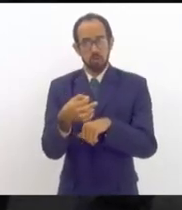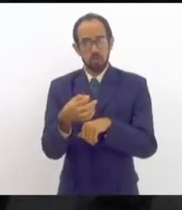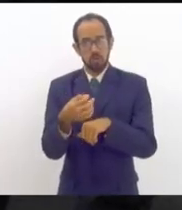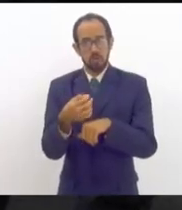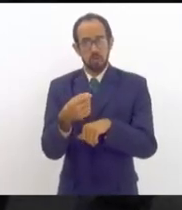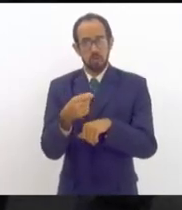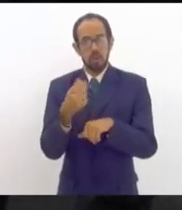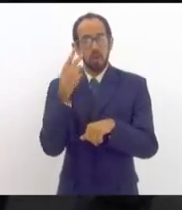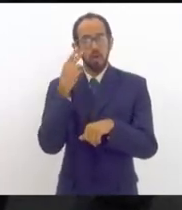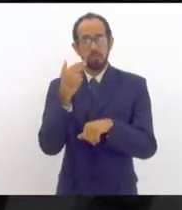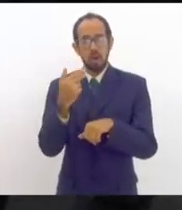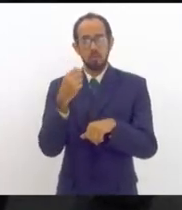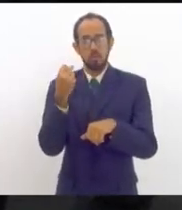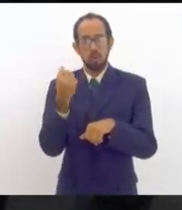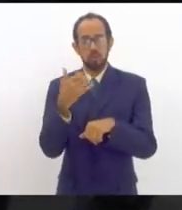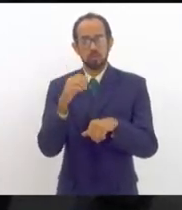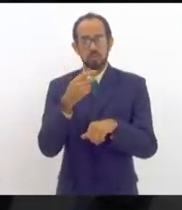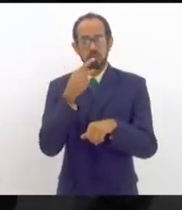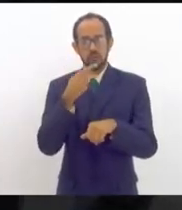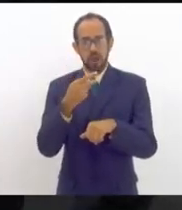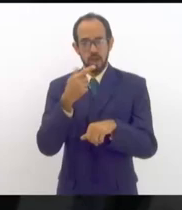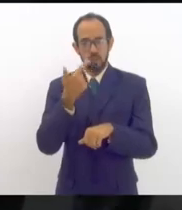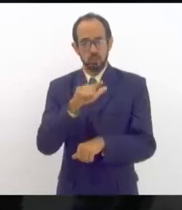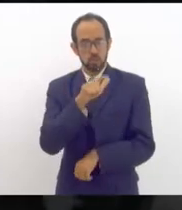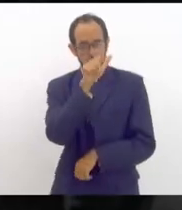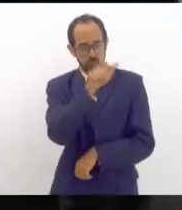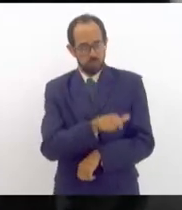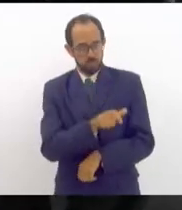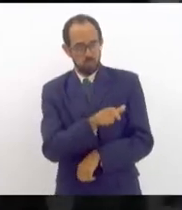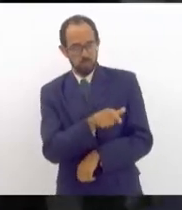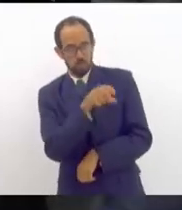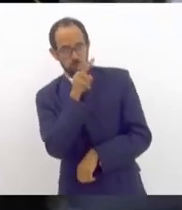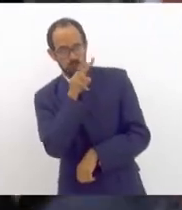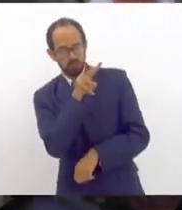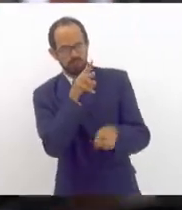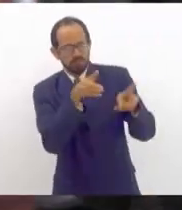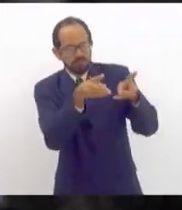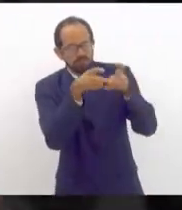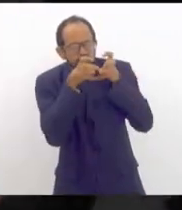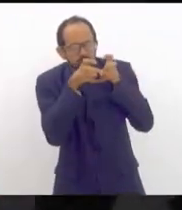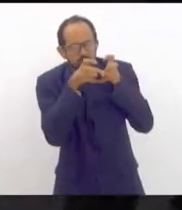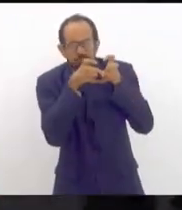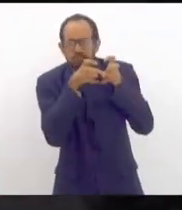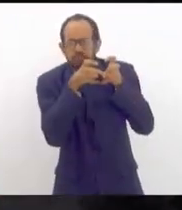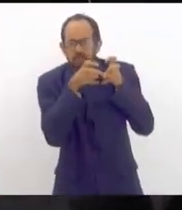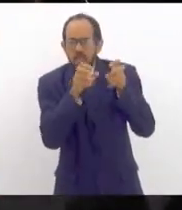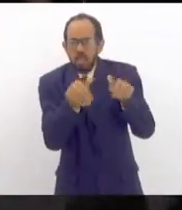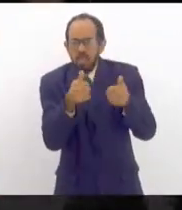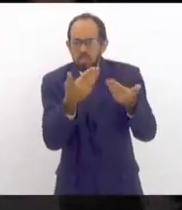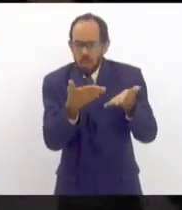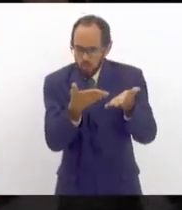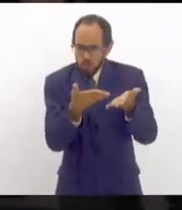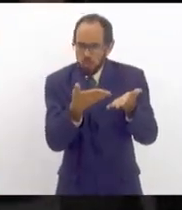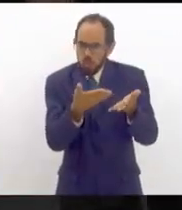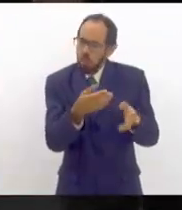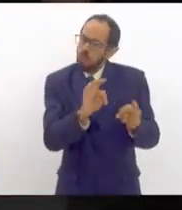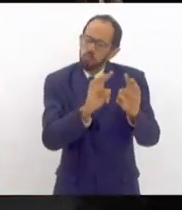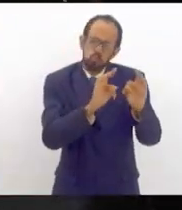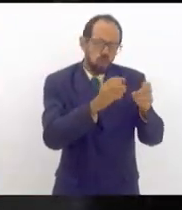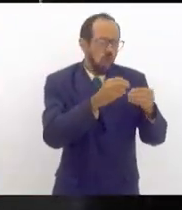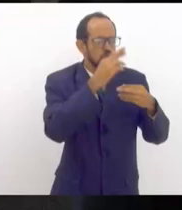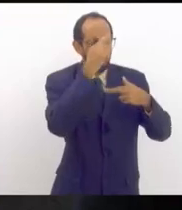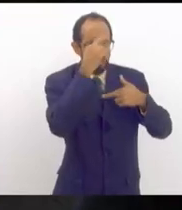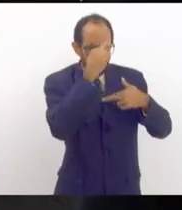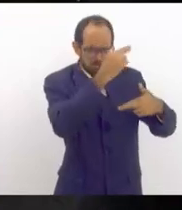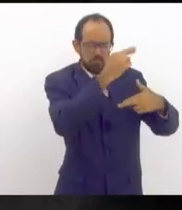quando você fala os outros ouvem então com toda vênia minha querida deputada Verônica eu digo